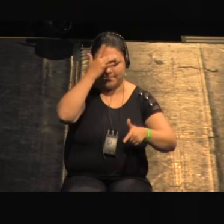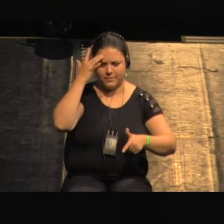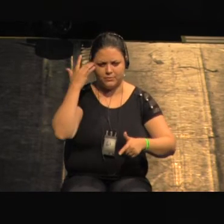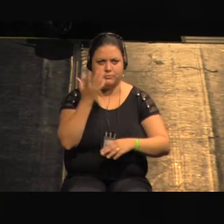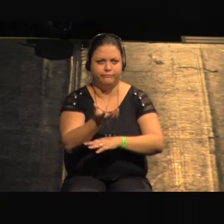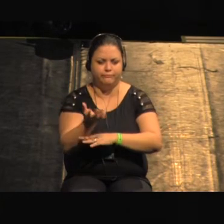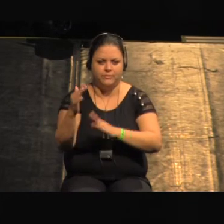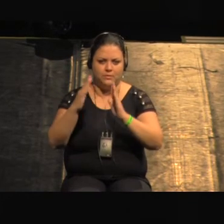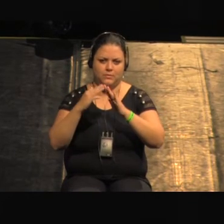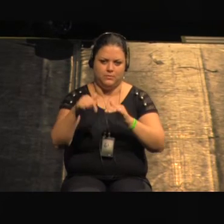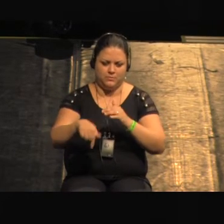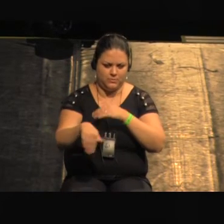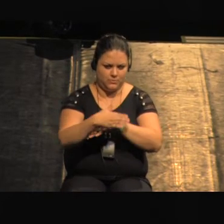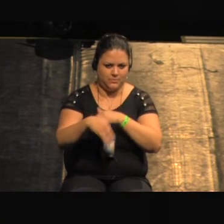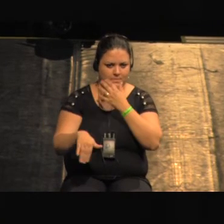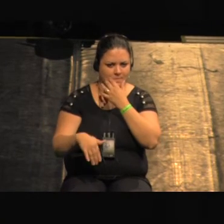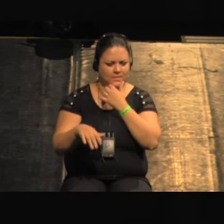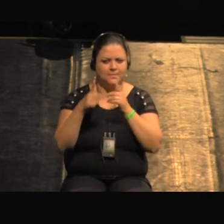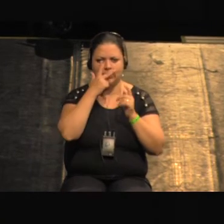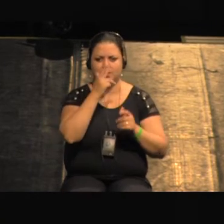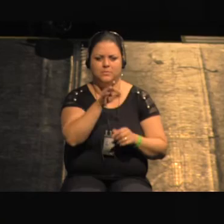polícia está um pouco mais tolerante